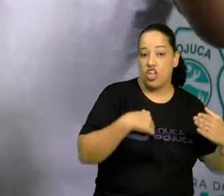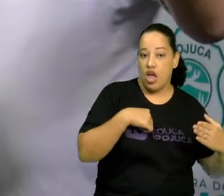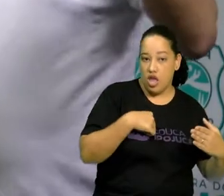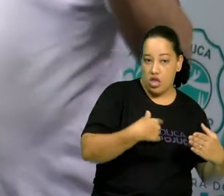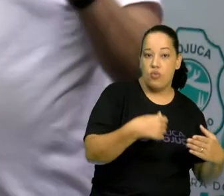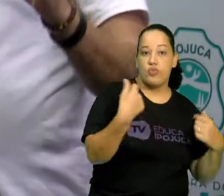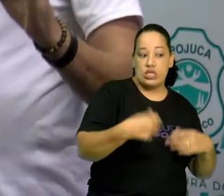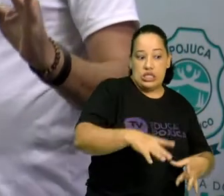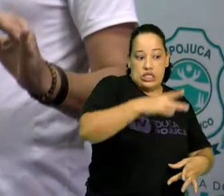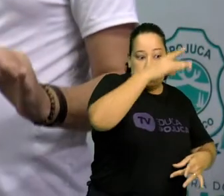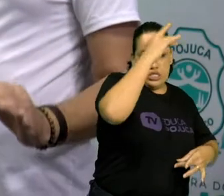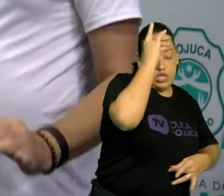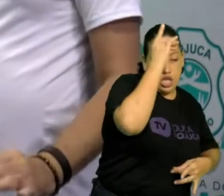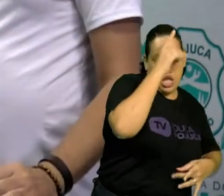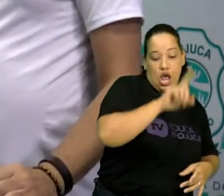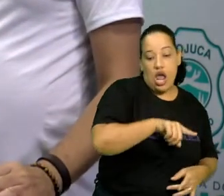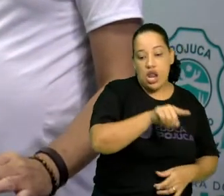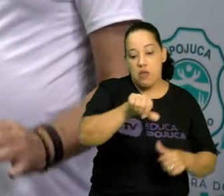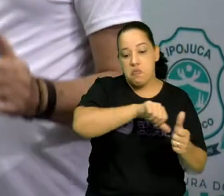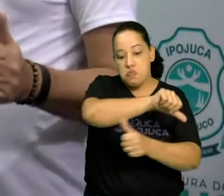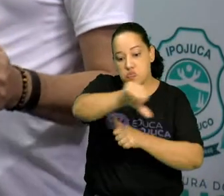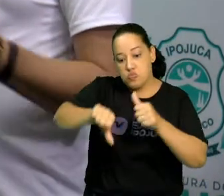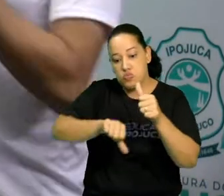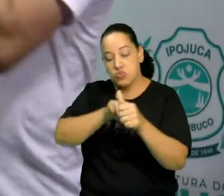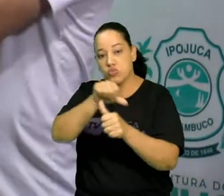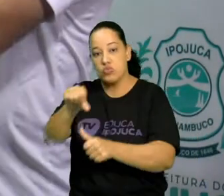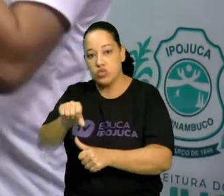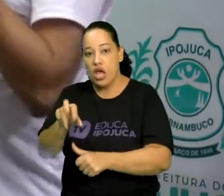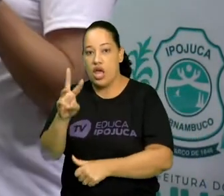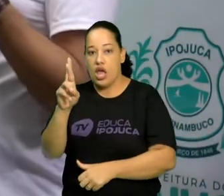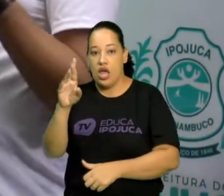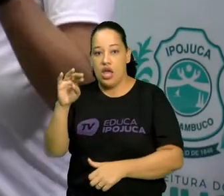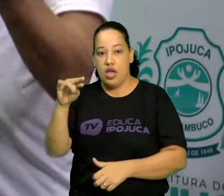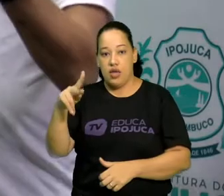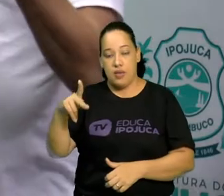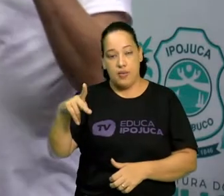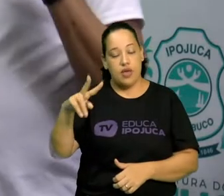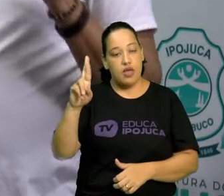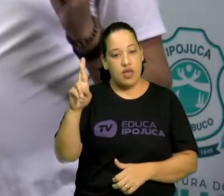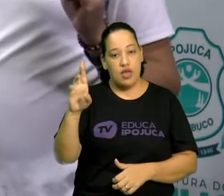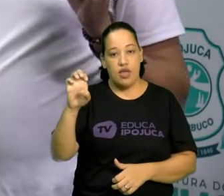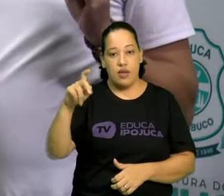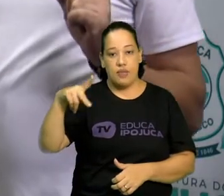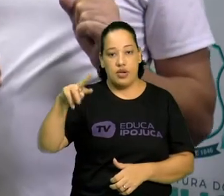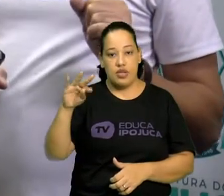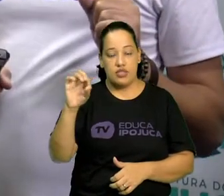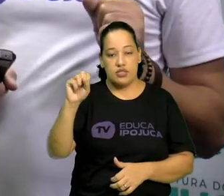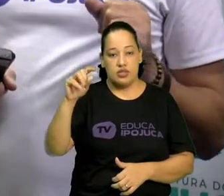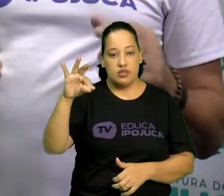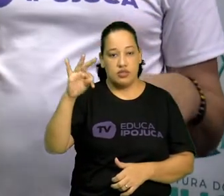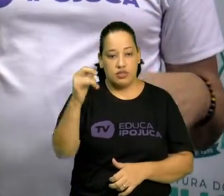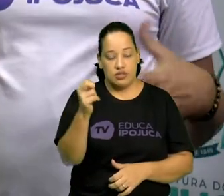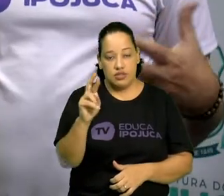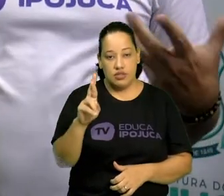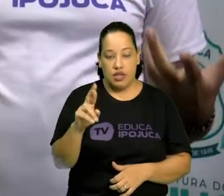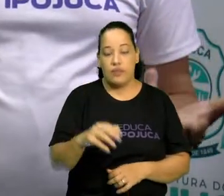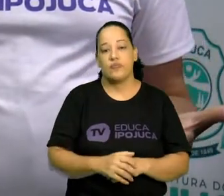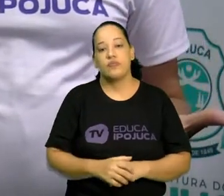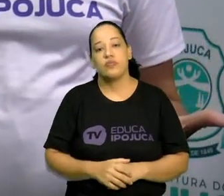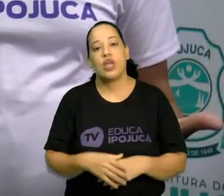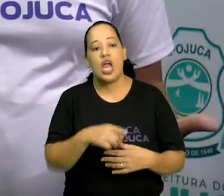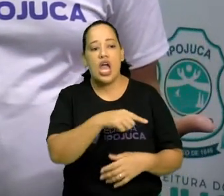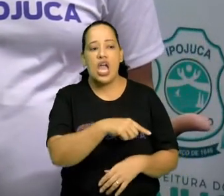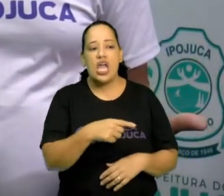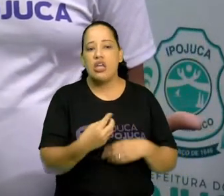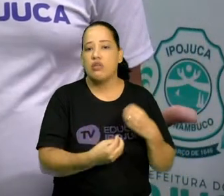ele tem que representar Ah beleza Ele trabalha com projeções de vídeos projeções